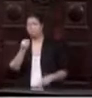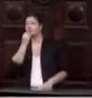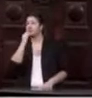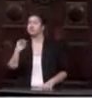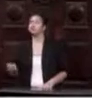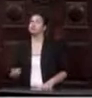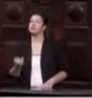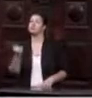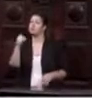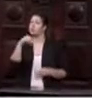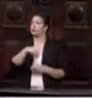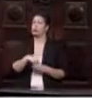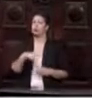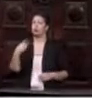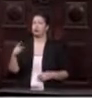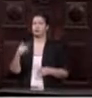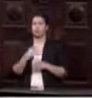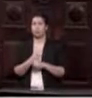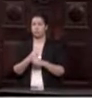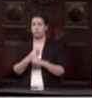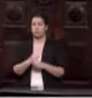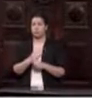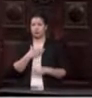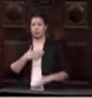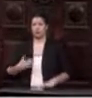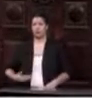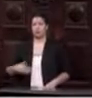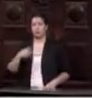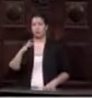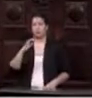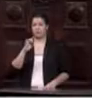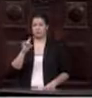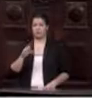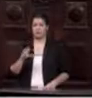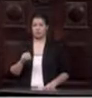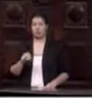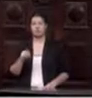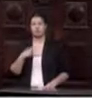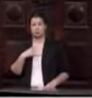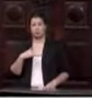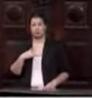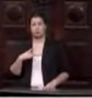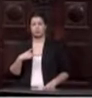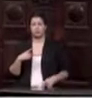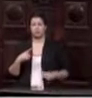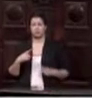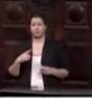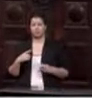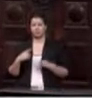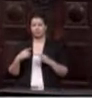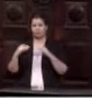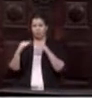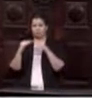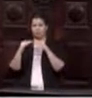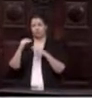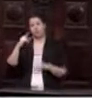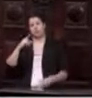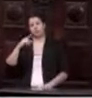oportunidade de votar as contas do governador Pezão, eu estarei do lado do PMDB.